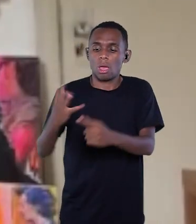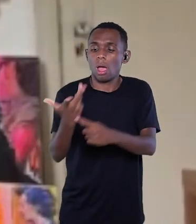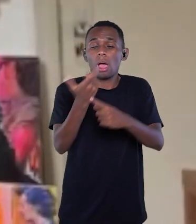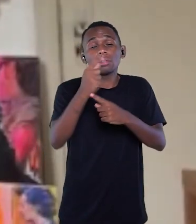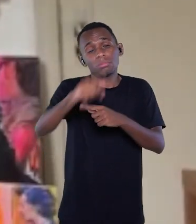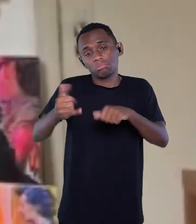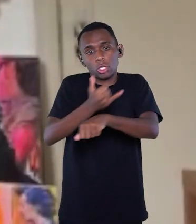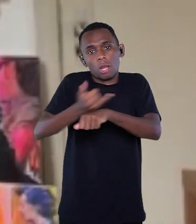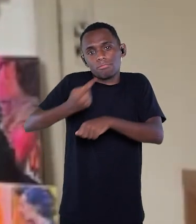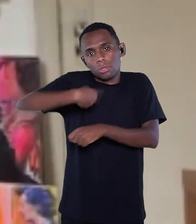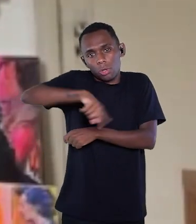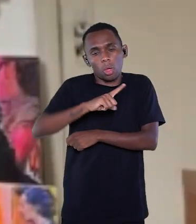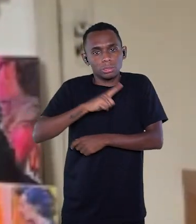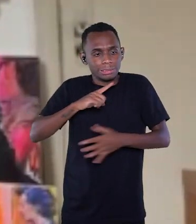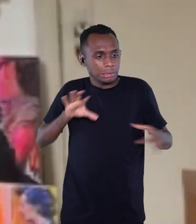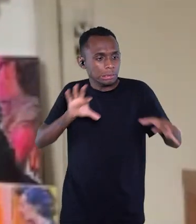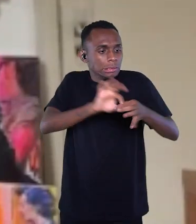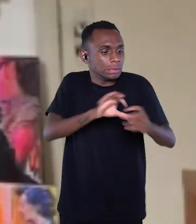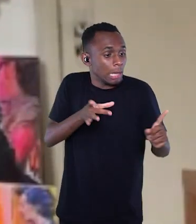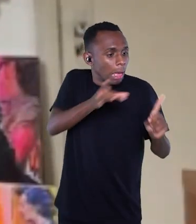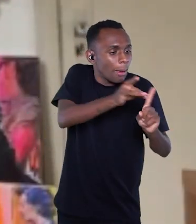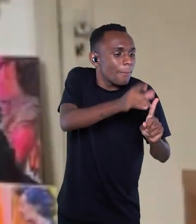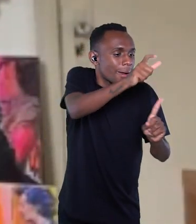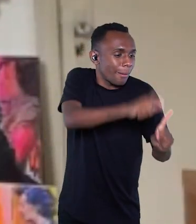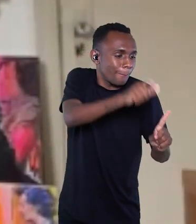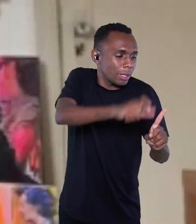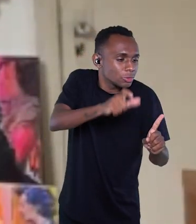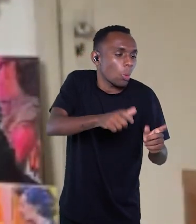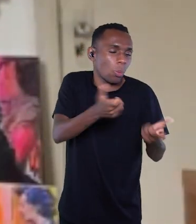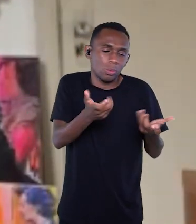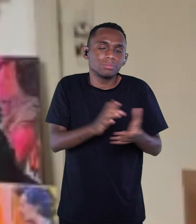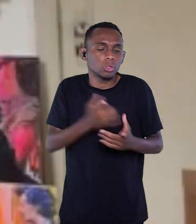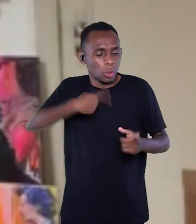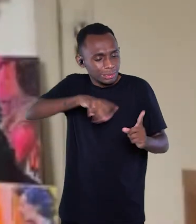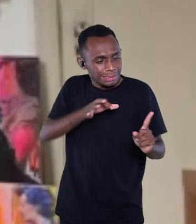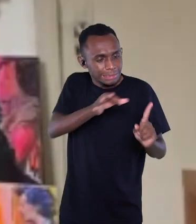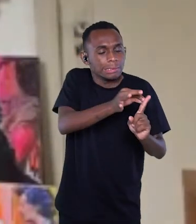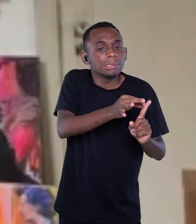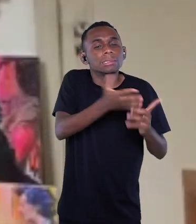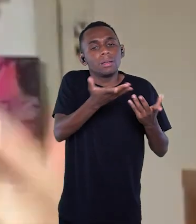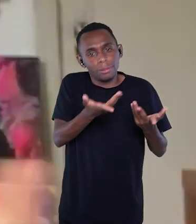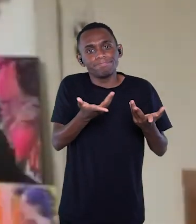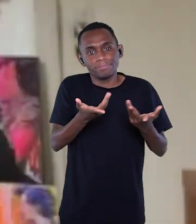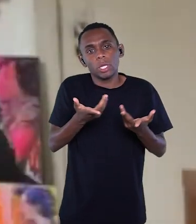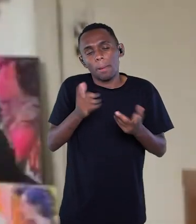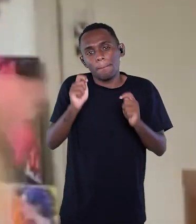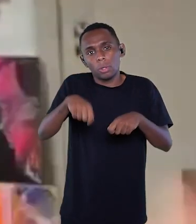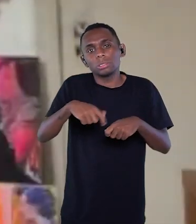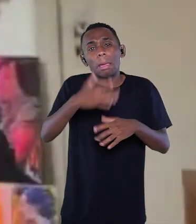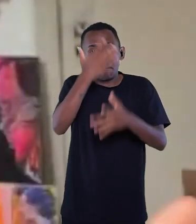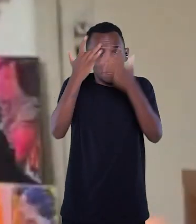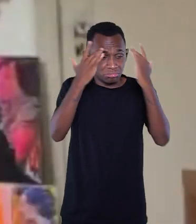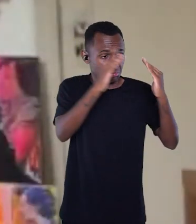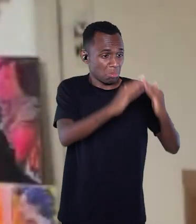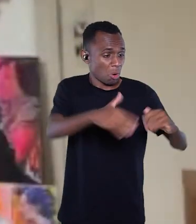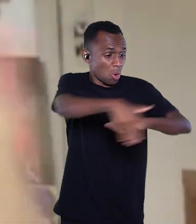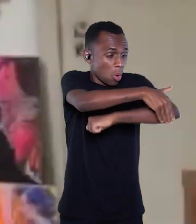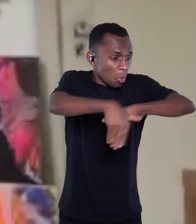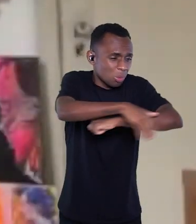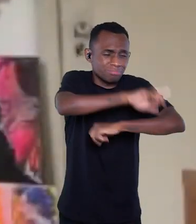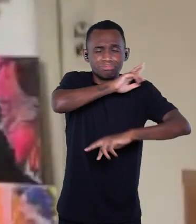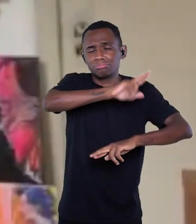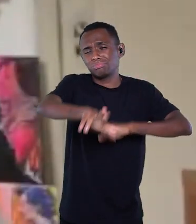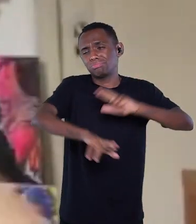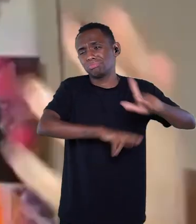que às vezes é a maneira com que a gente tem a pega com a pessoa, né? O vínculo com a pessoa ali, assim. Então, são pessoas em situação de rua, são